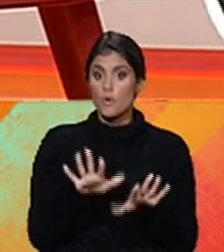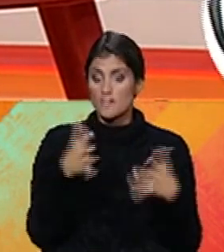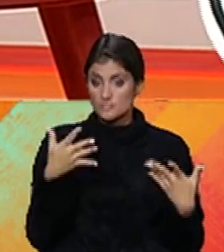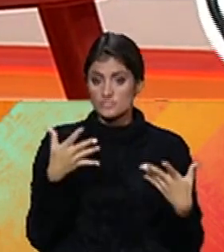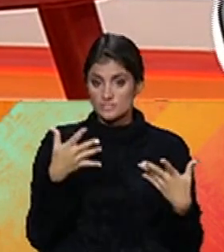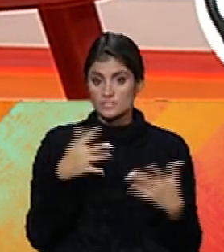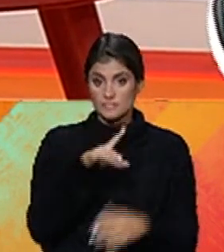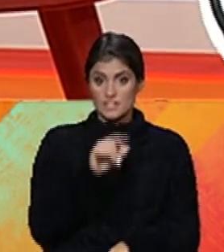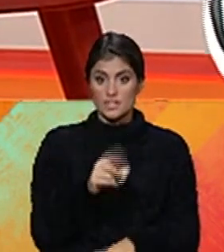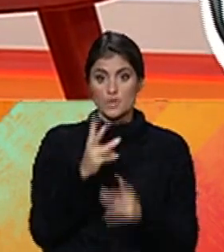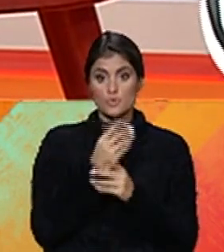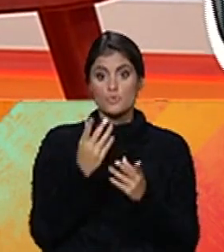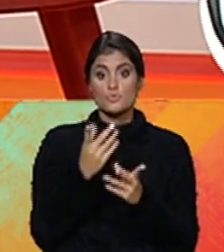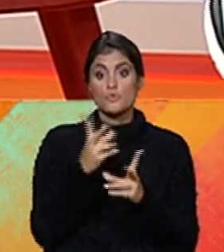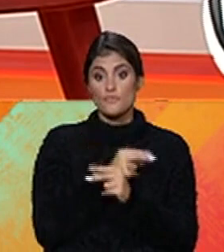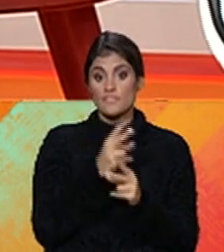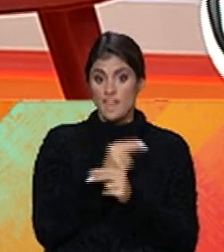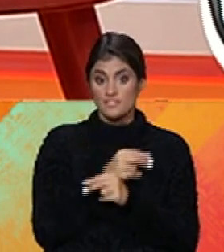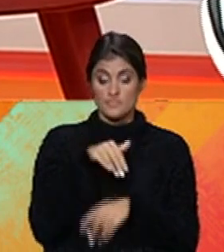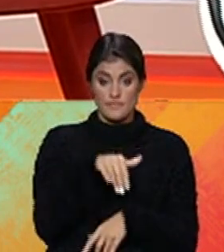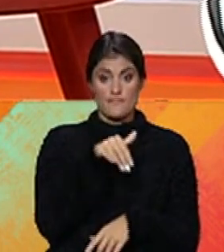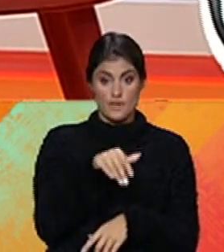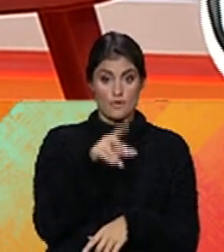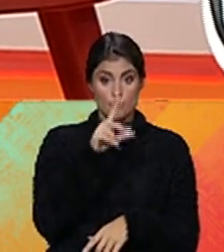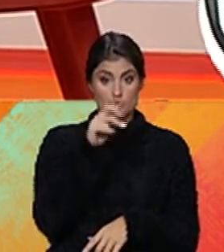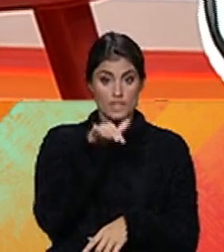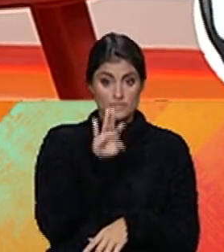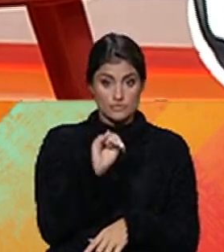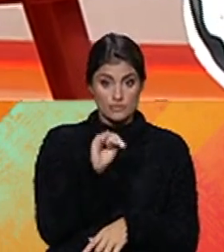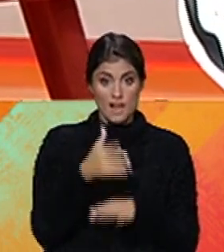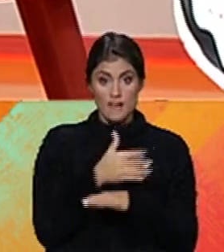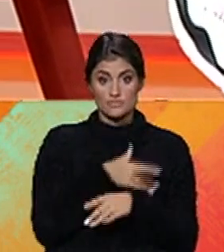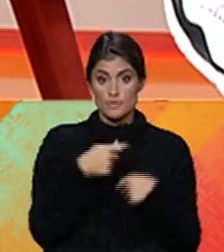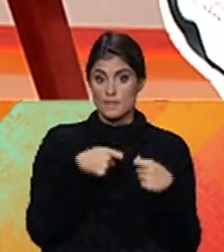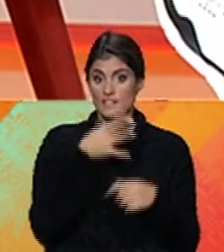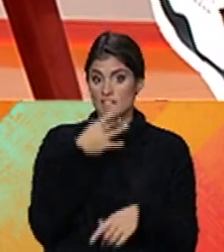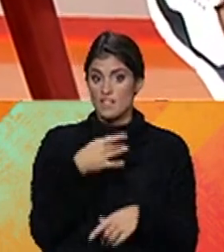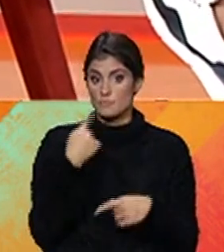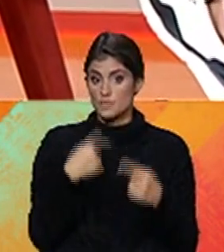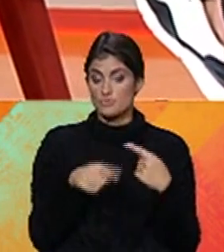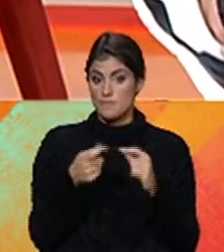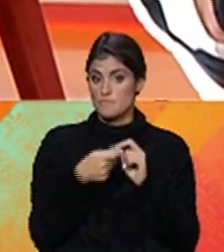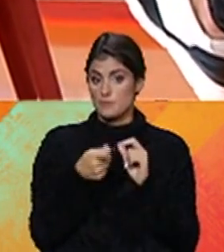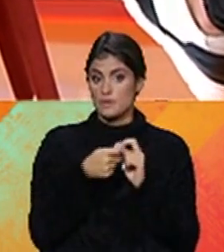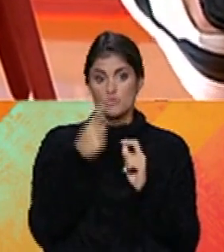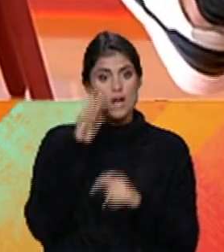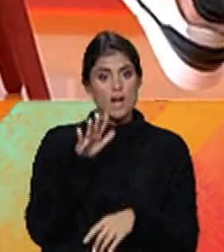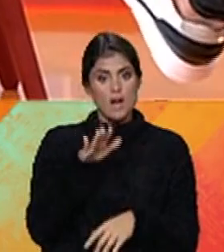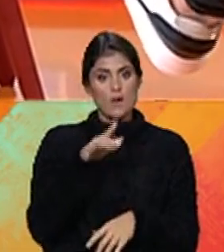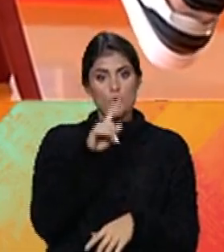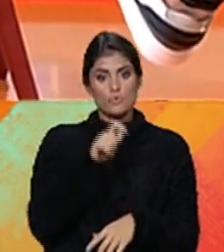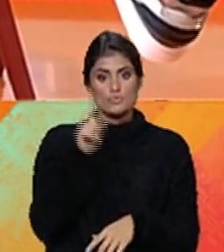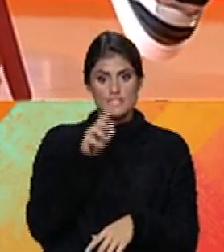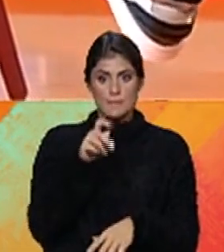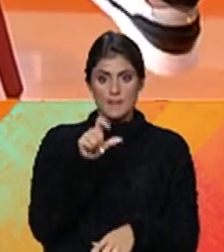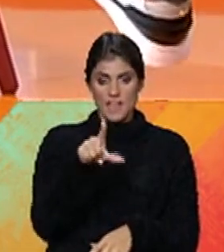Claro, exatamente, que novidades é que os anjos ainda nos reservam. Mas antes temos que ir até ao mercado de Natal de Matosinhos, não é muito longe, onde está o nosso querido amigo Zé Manel.